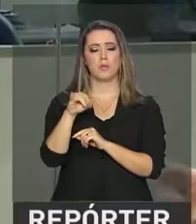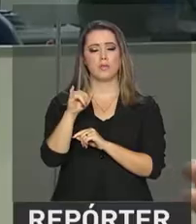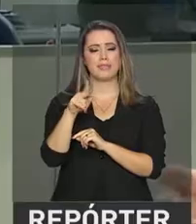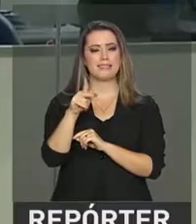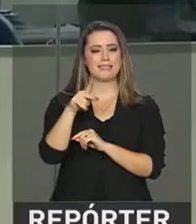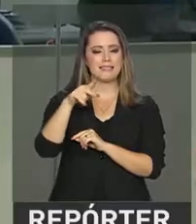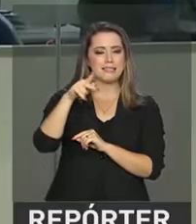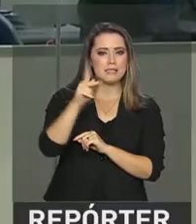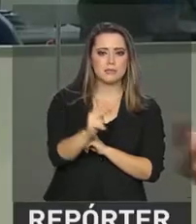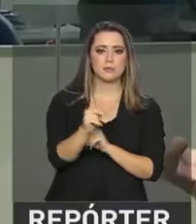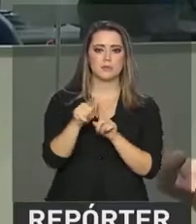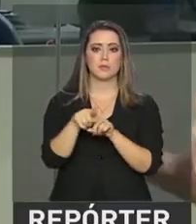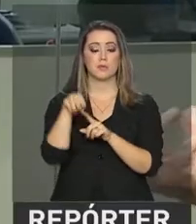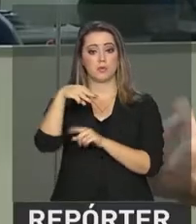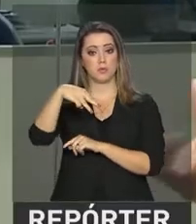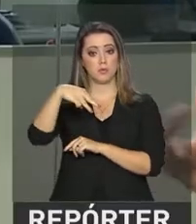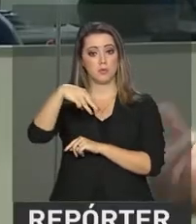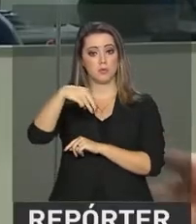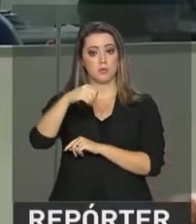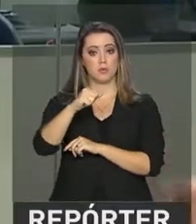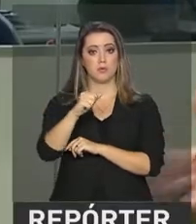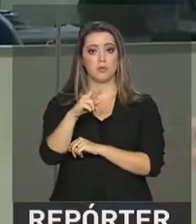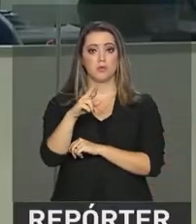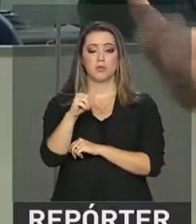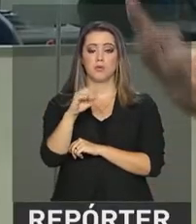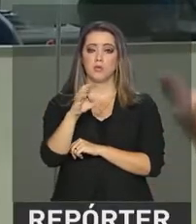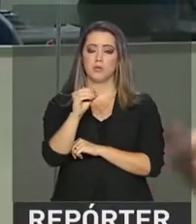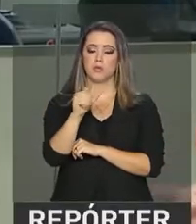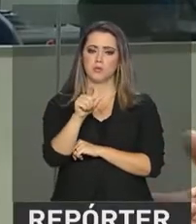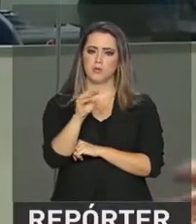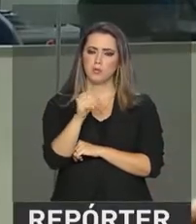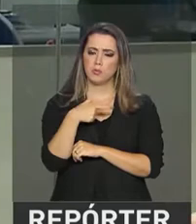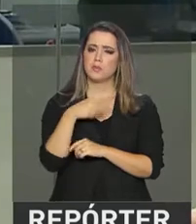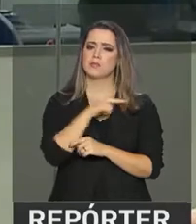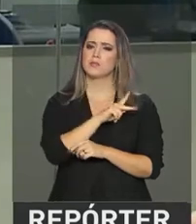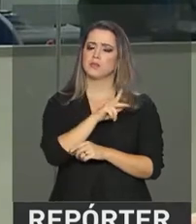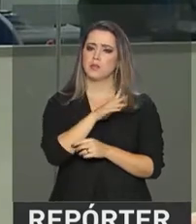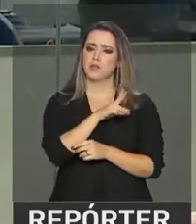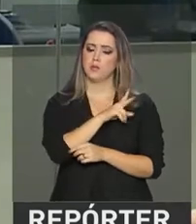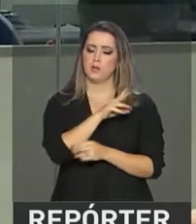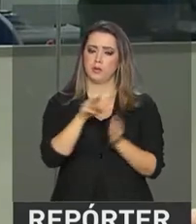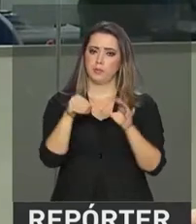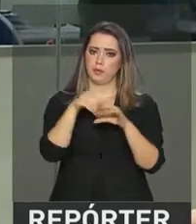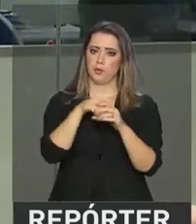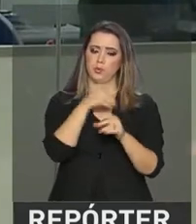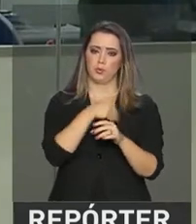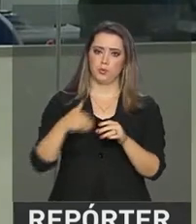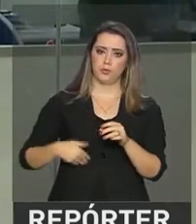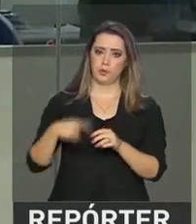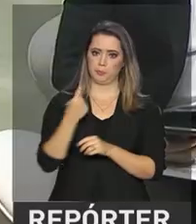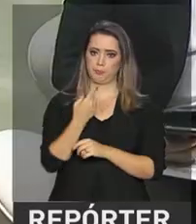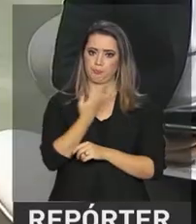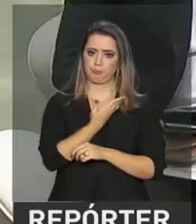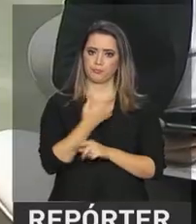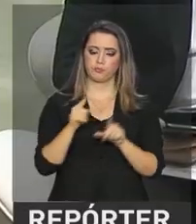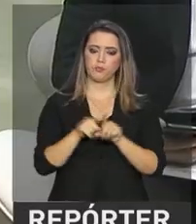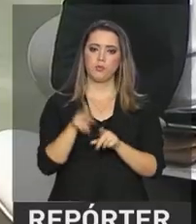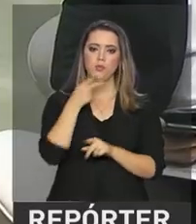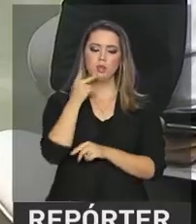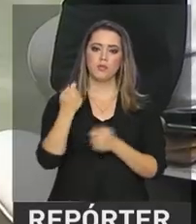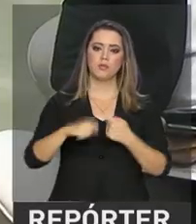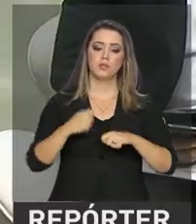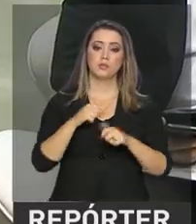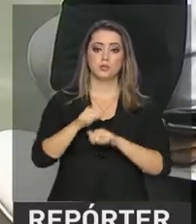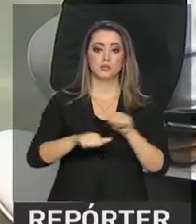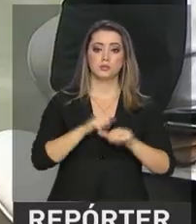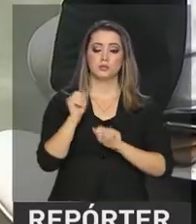Pesquisa, além de Marcelo Caetano, secretário da Previdência do Ministério da Fazenda. O secretário voltou a defender que as mudanças